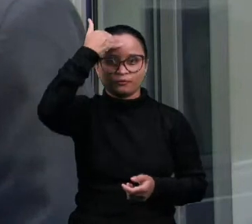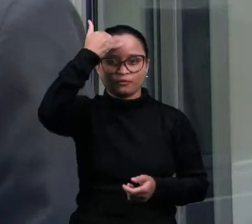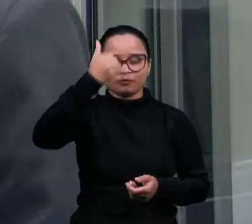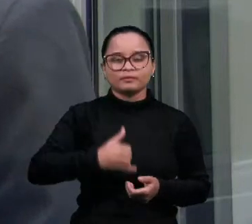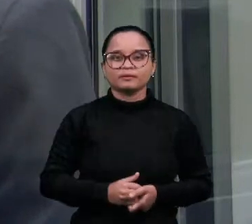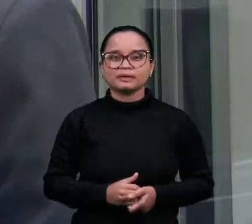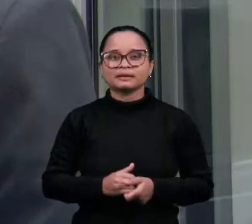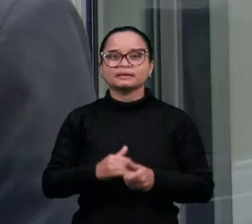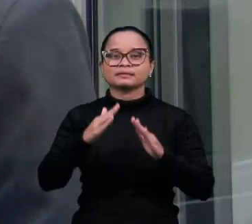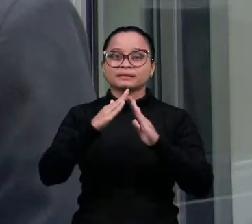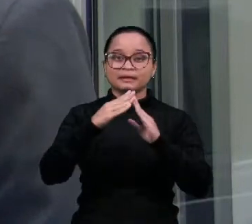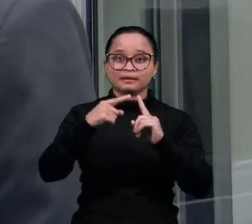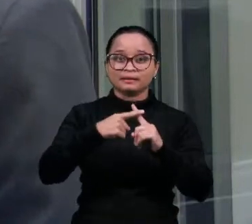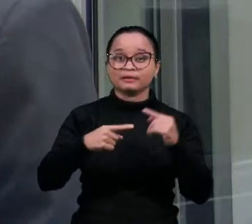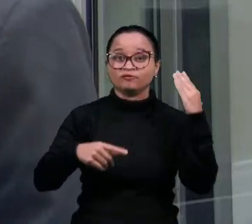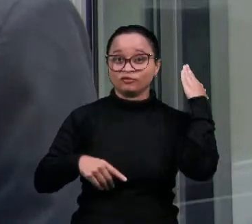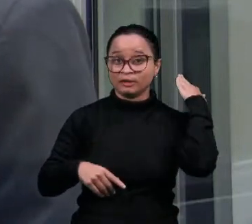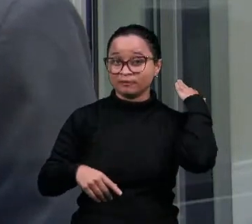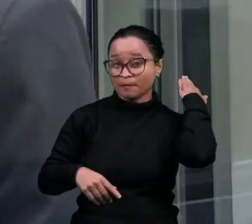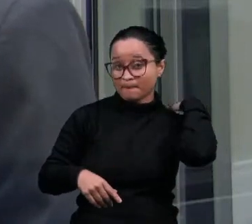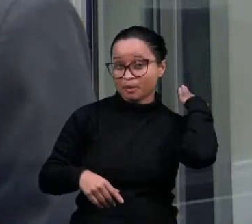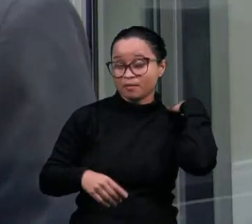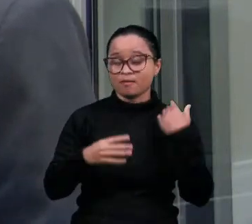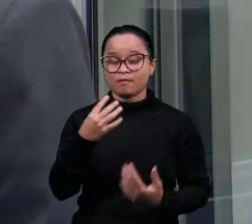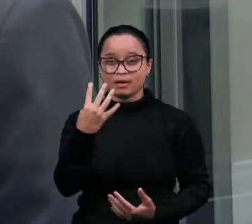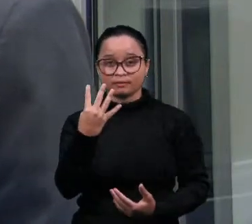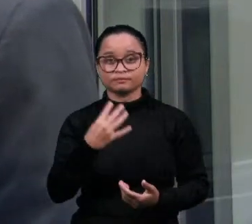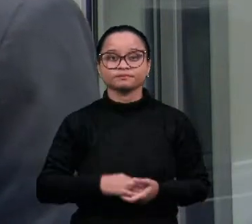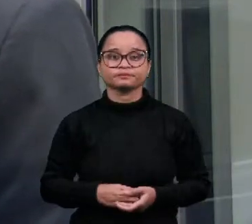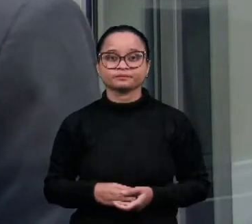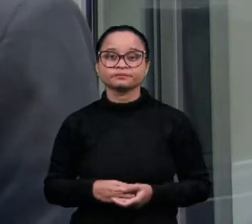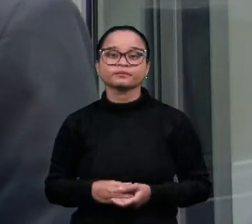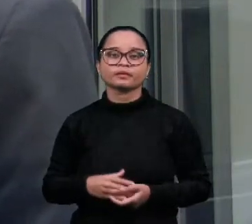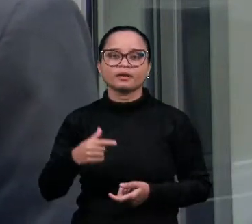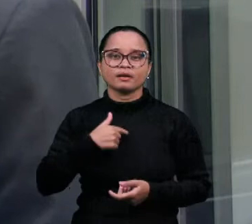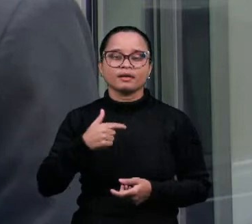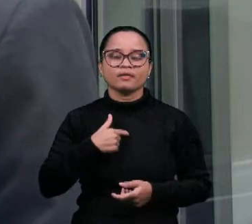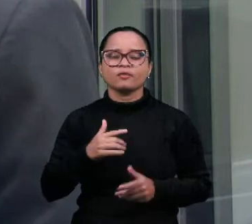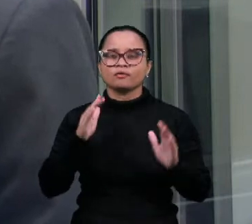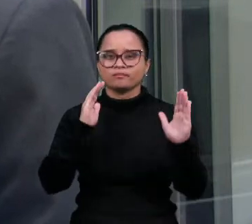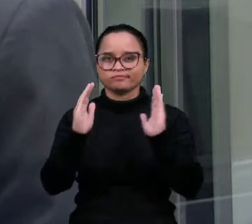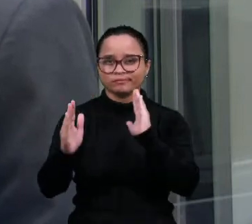na igreja de Praia da Costa 4, eu fiquei um tempo ali,